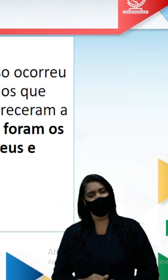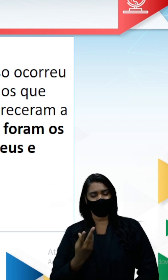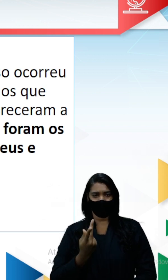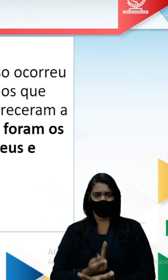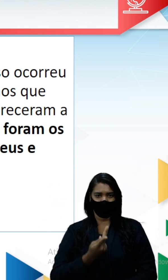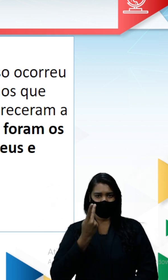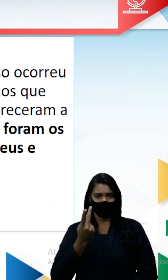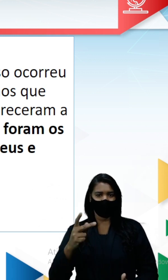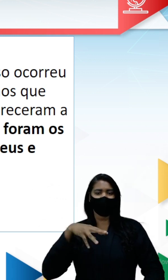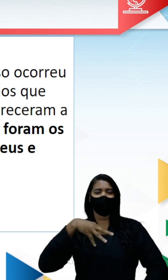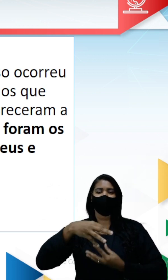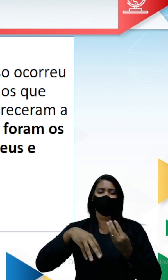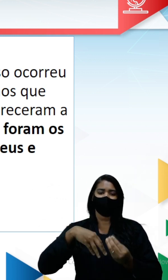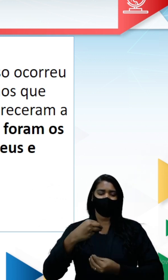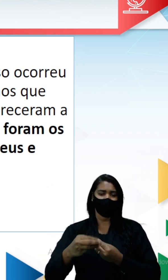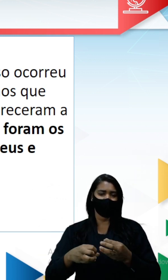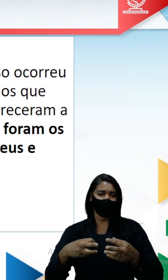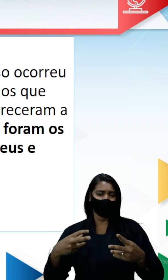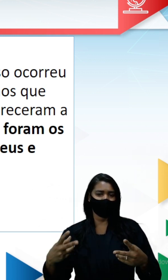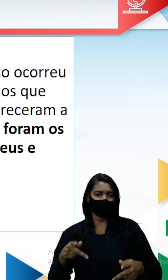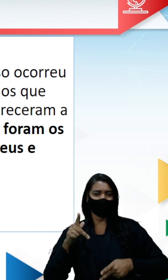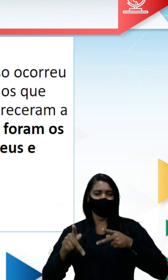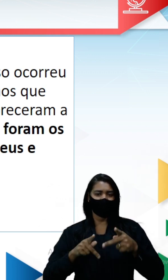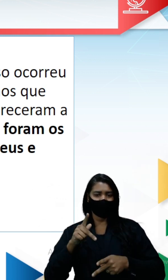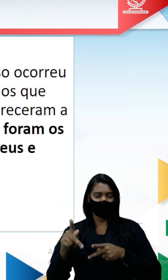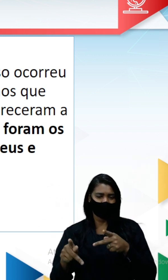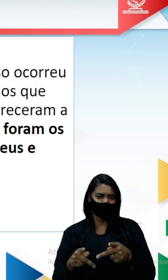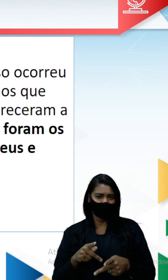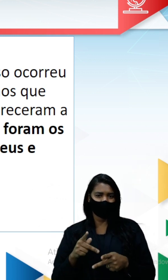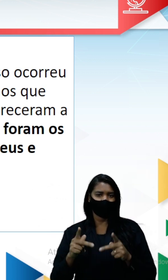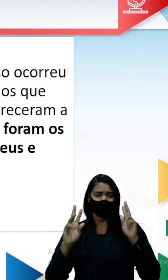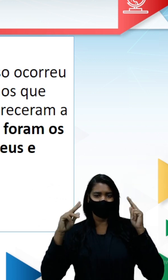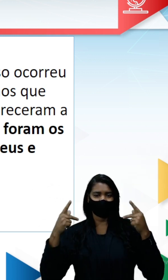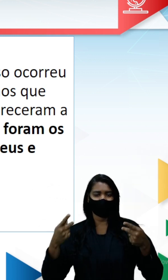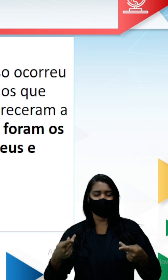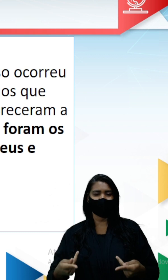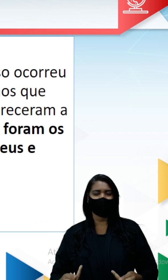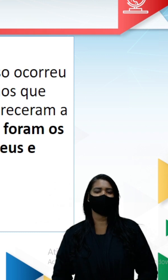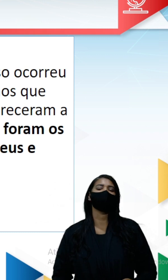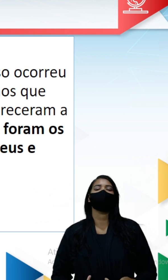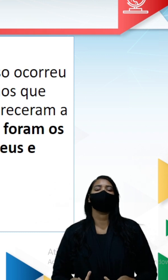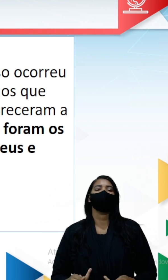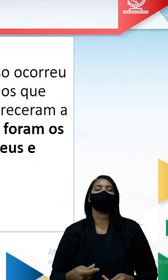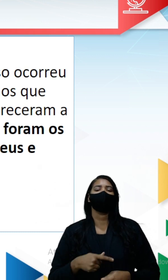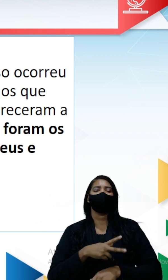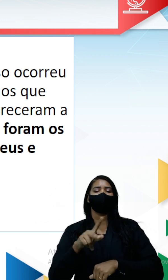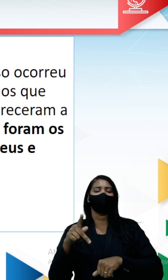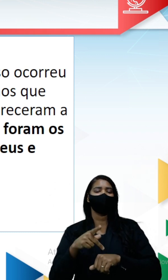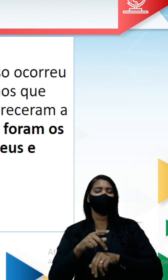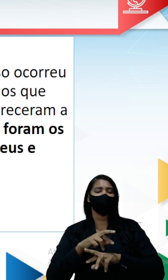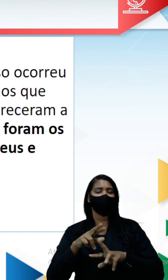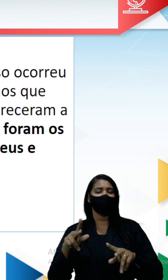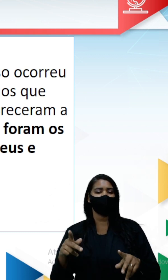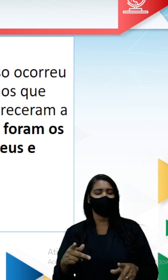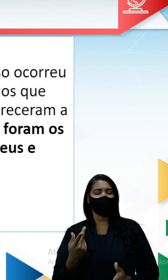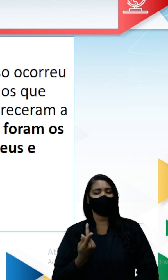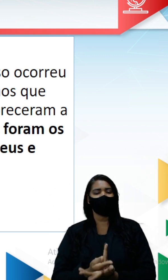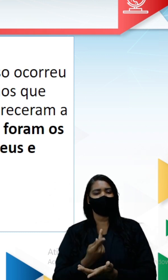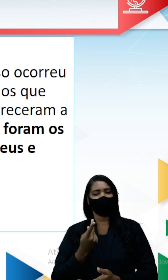ocorreu uma mistura de diversos povos humanos que aconteceu aqui no Brasil, aqui no nosso